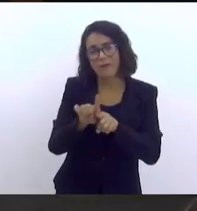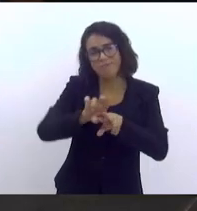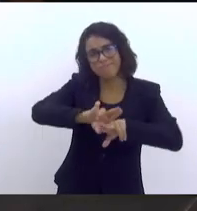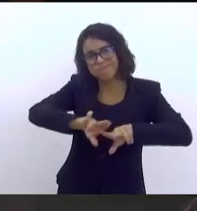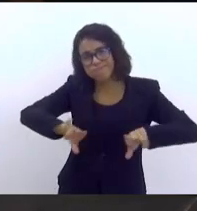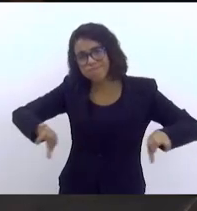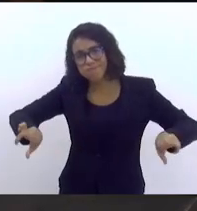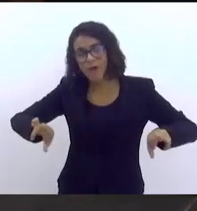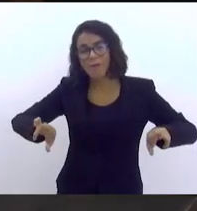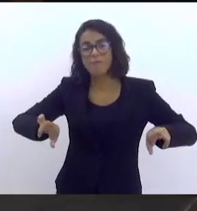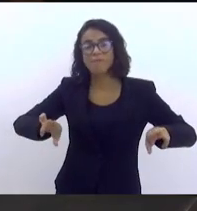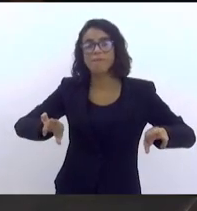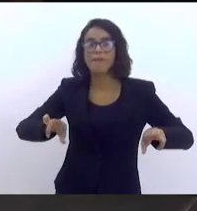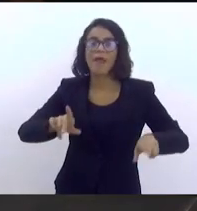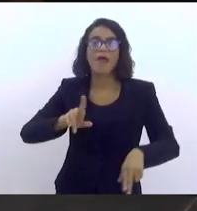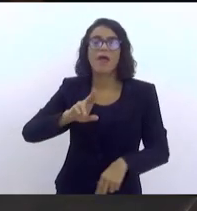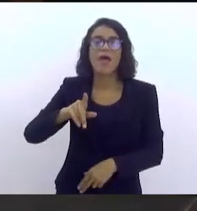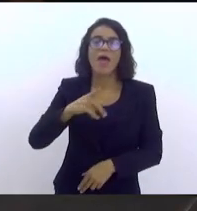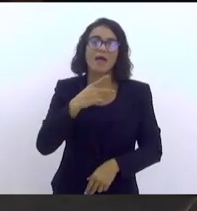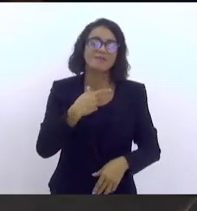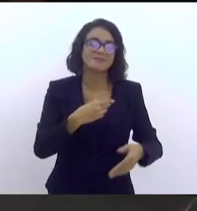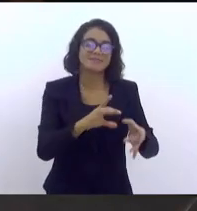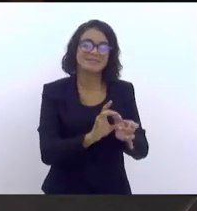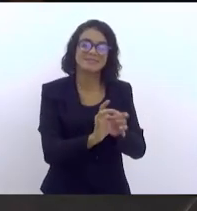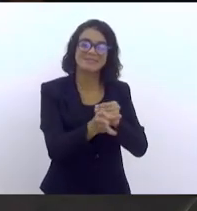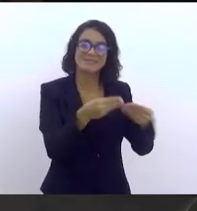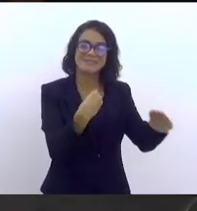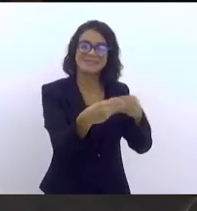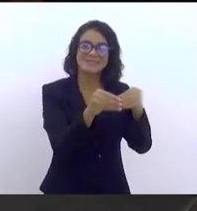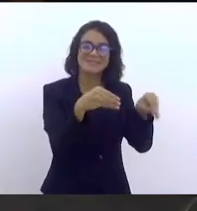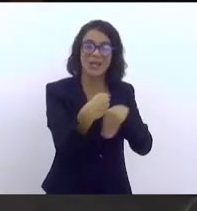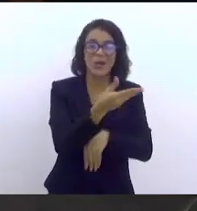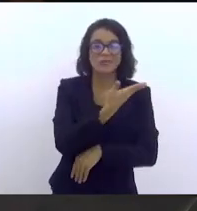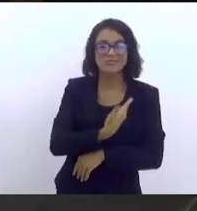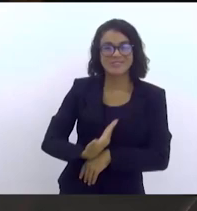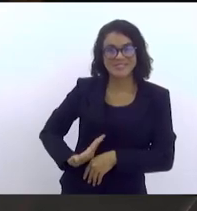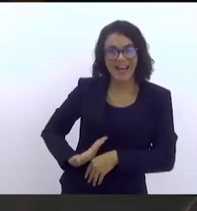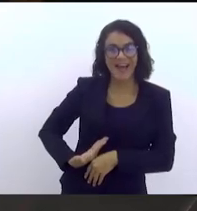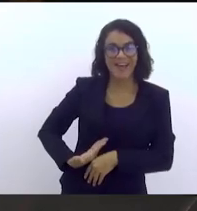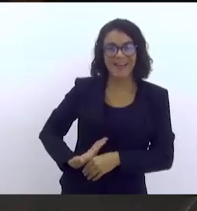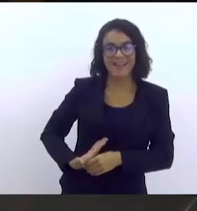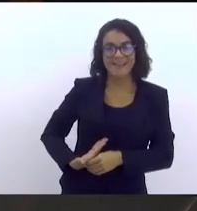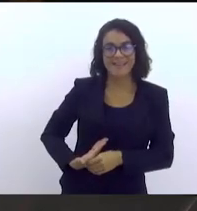de desobrigar o estado e sustentar